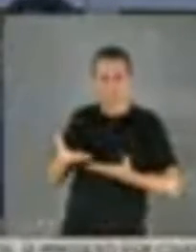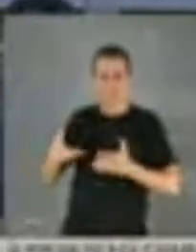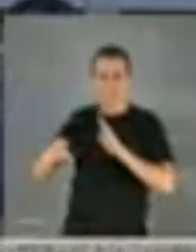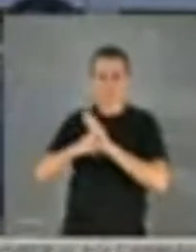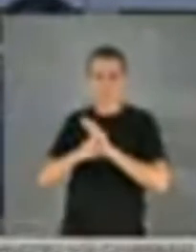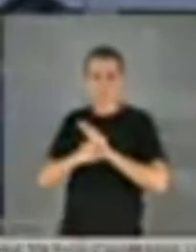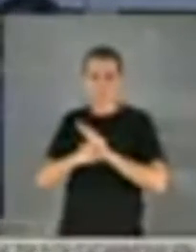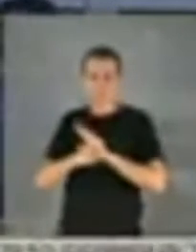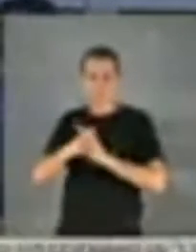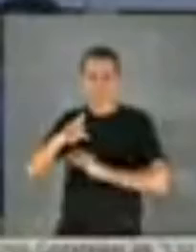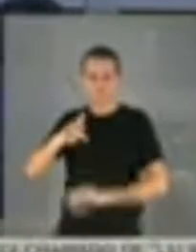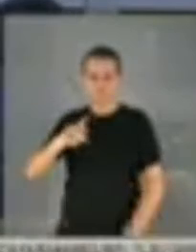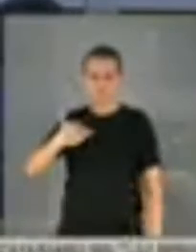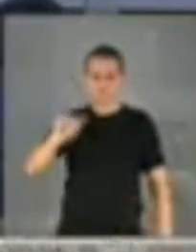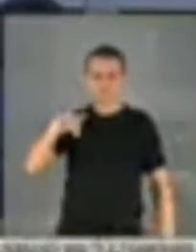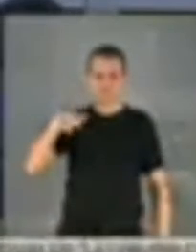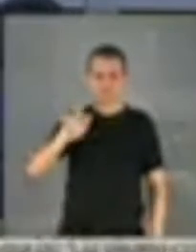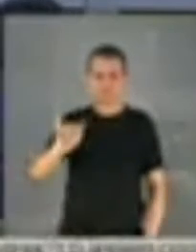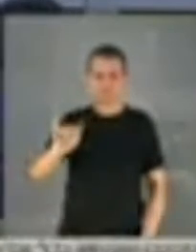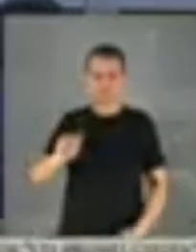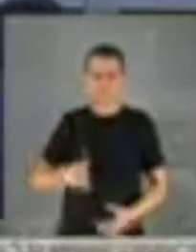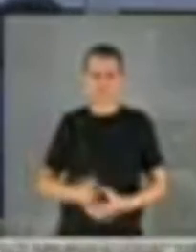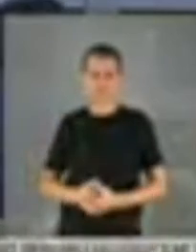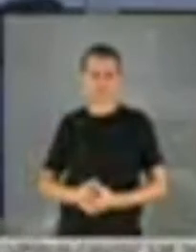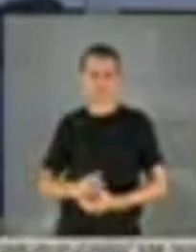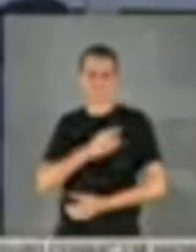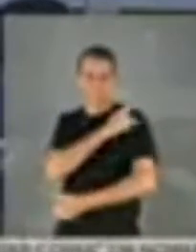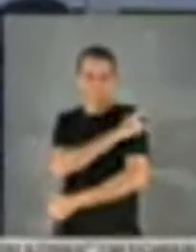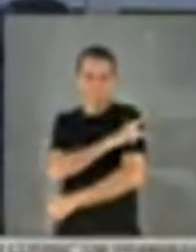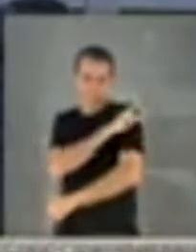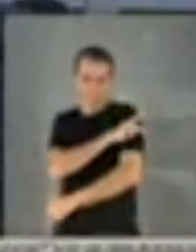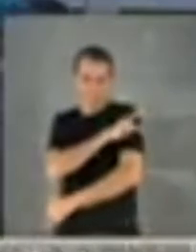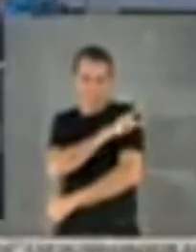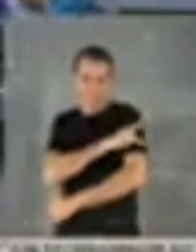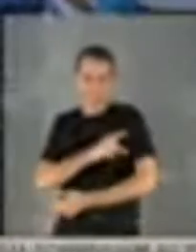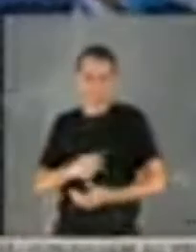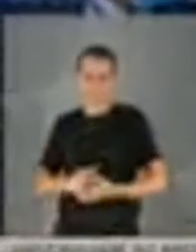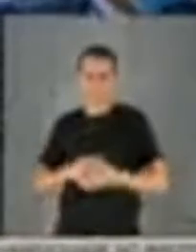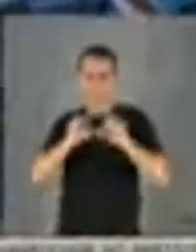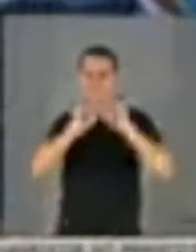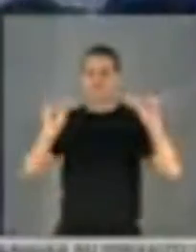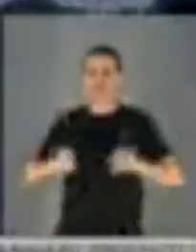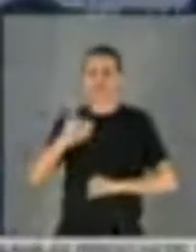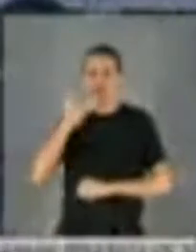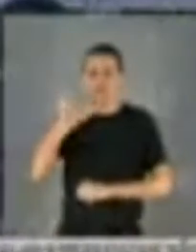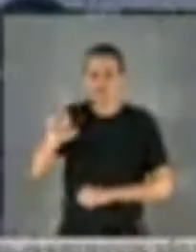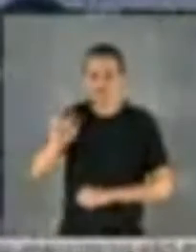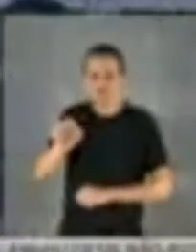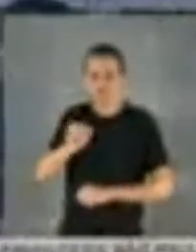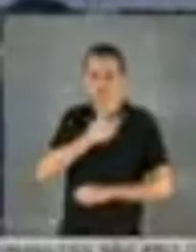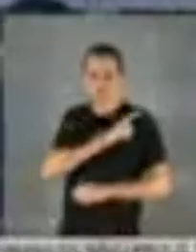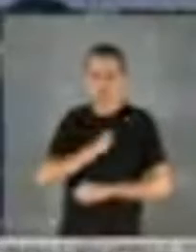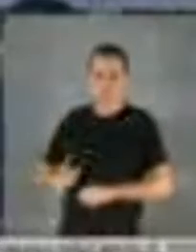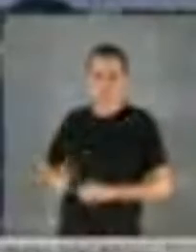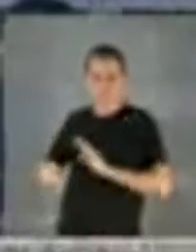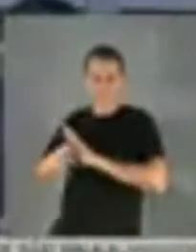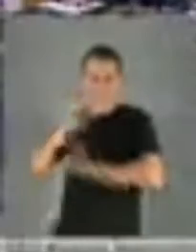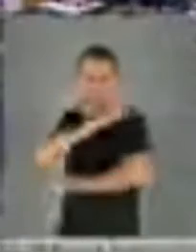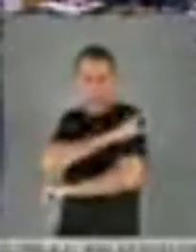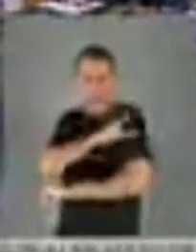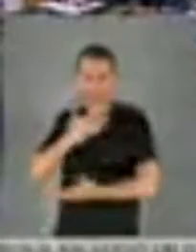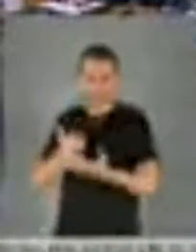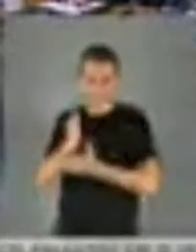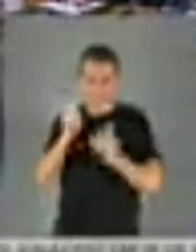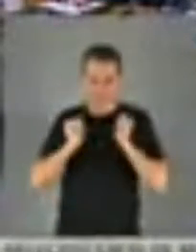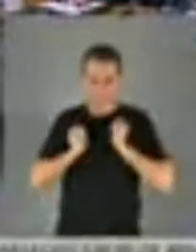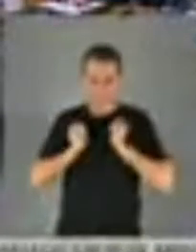Piauí. Isso. O requerimento já está no sistema. Já está no sistema o requerimento. Governador do Piauí. Aqueles que aprovam permanecem como